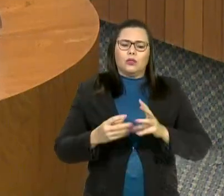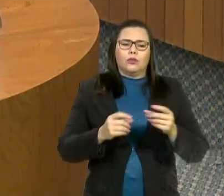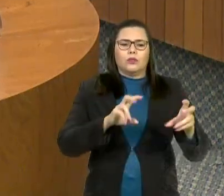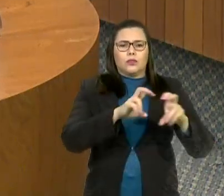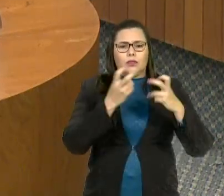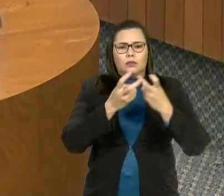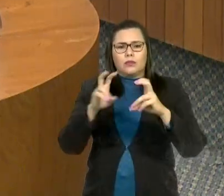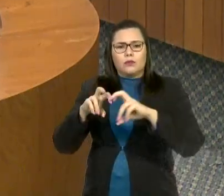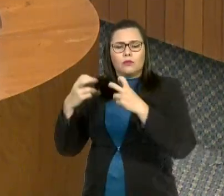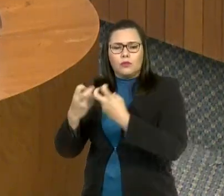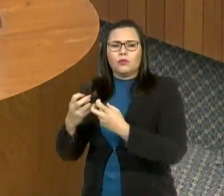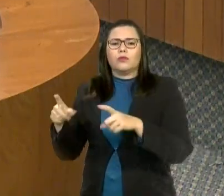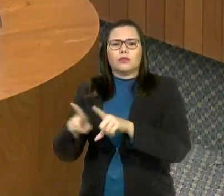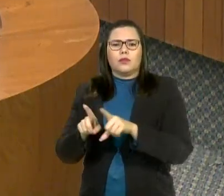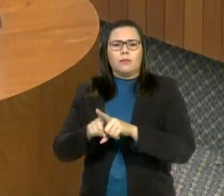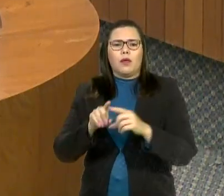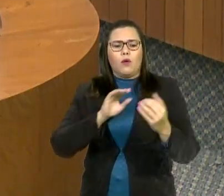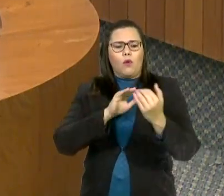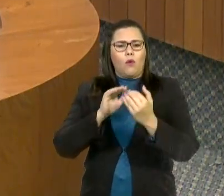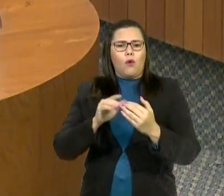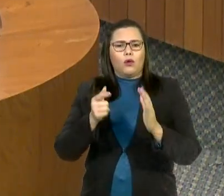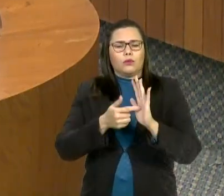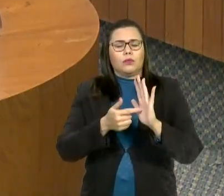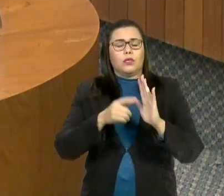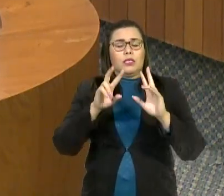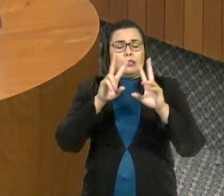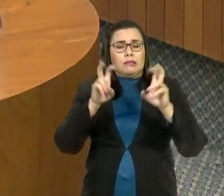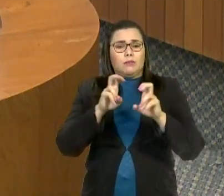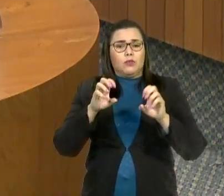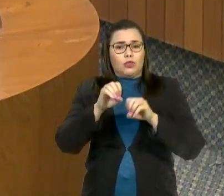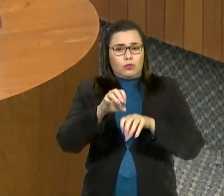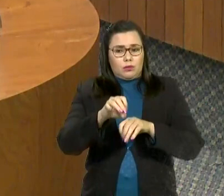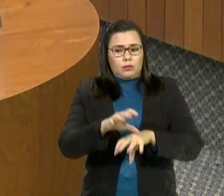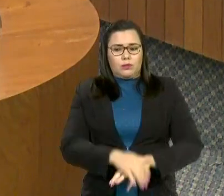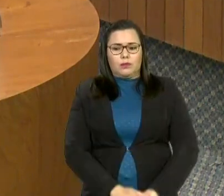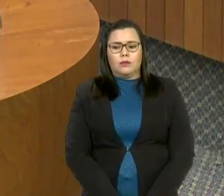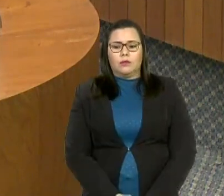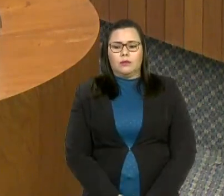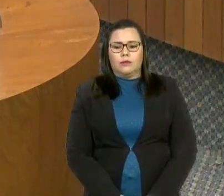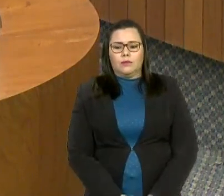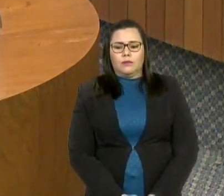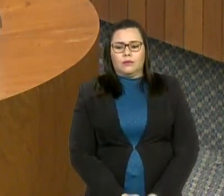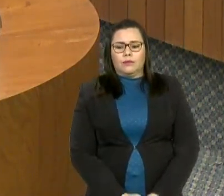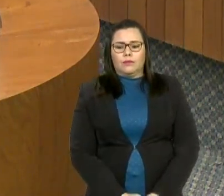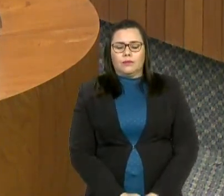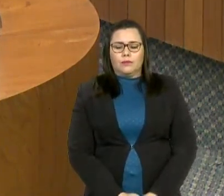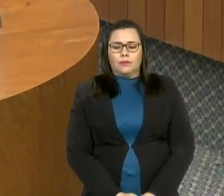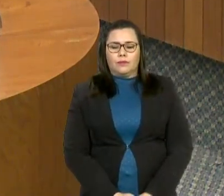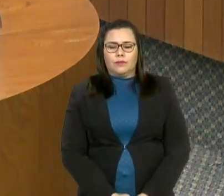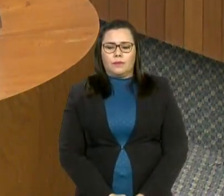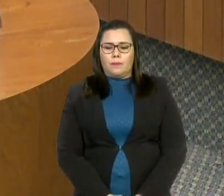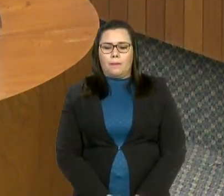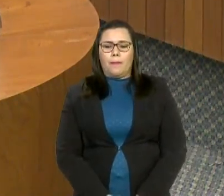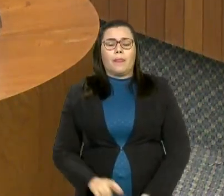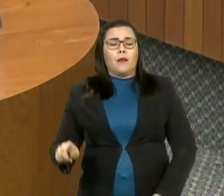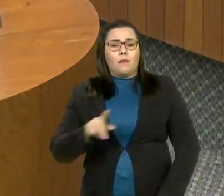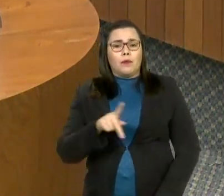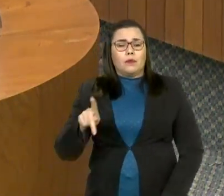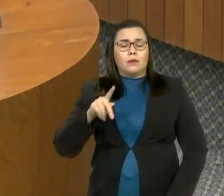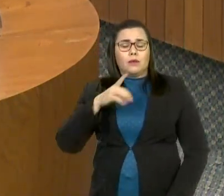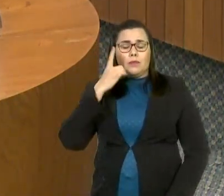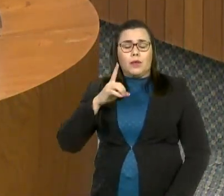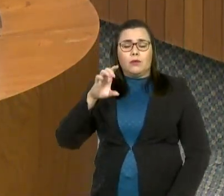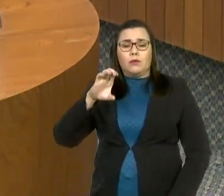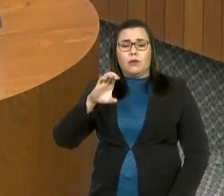interface com esse tema, dentre elas a própria Comissão de Obras da Assembleia Legislativa também, sob a presidência do deputado Cláudio Cunha, enfim, para que